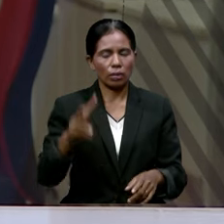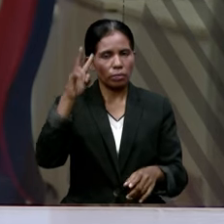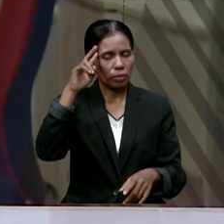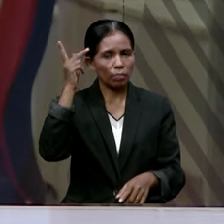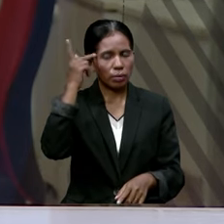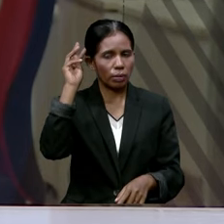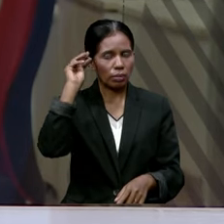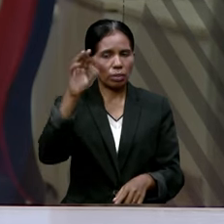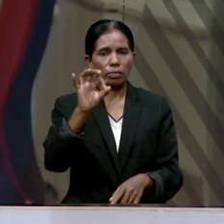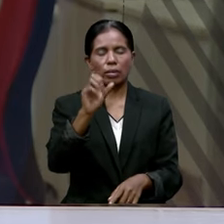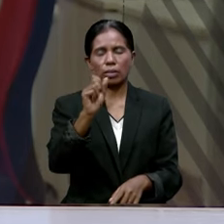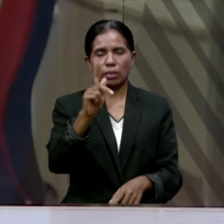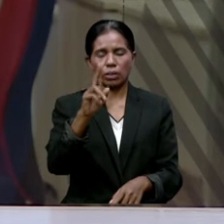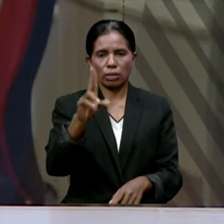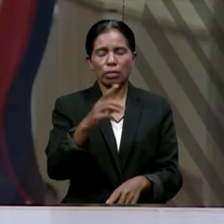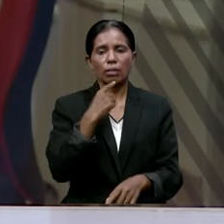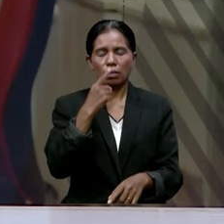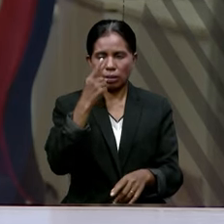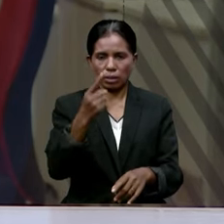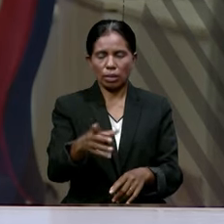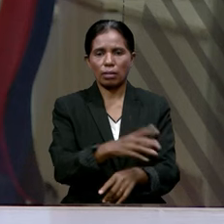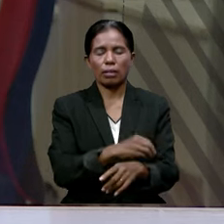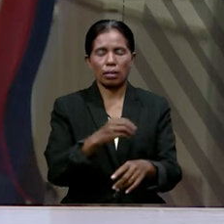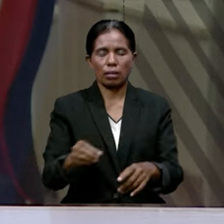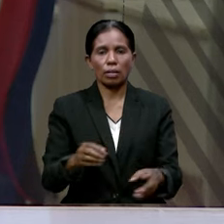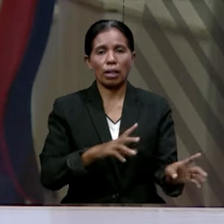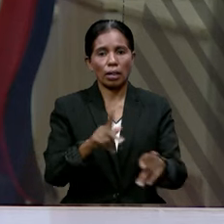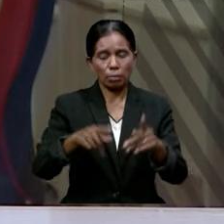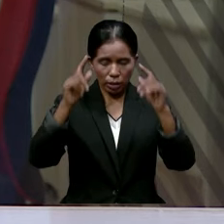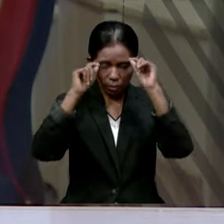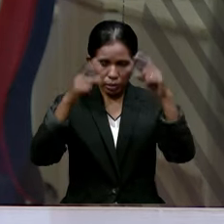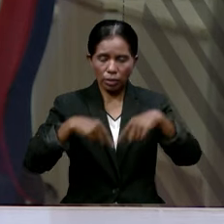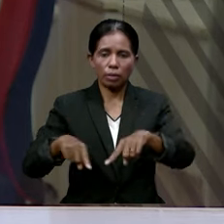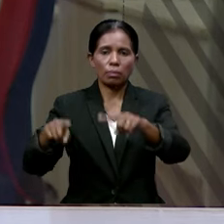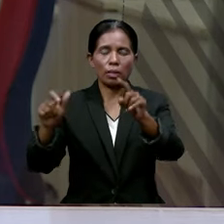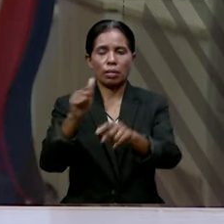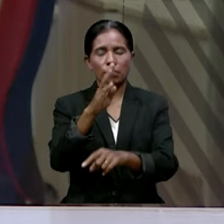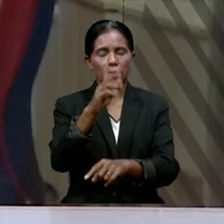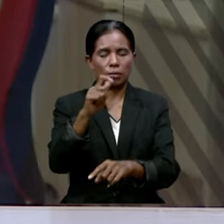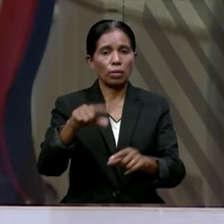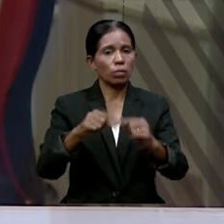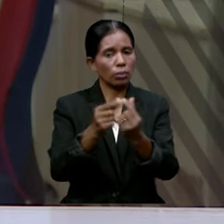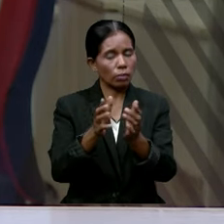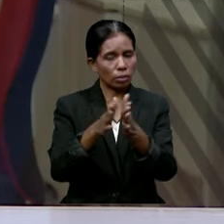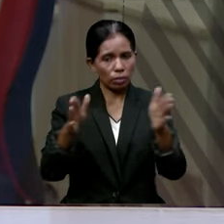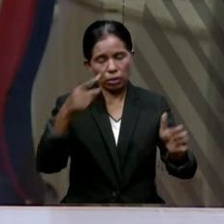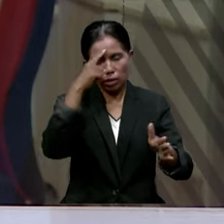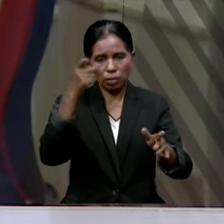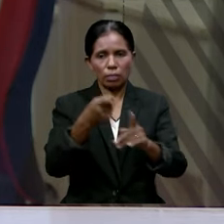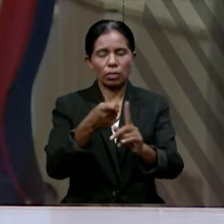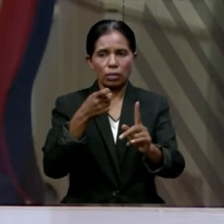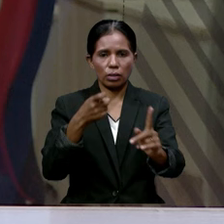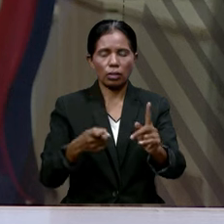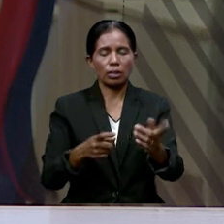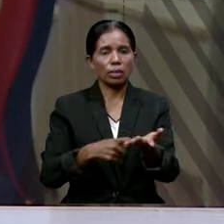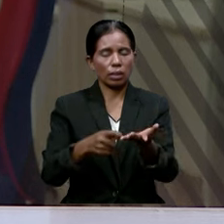Vice-Primeiro-Ministro Francisco Kolbadilai clarifica Katak. Delegação Timor-Leste Niam, Abu Dhabi, ou equipa BOT, estava composto russo